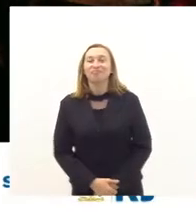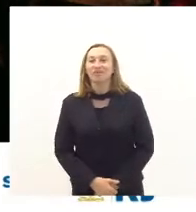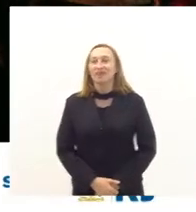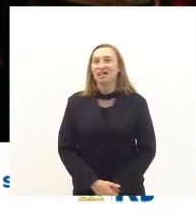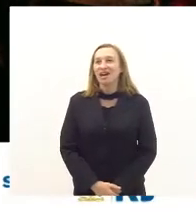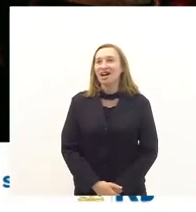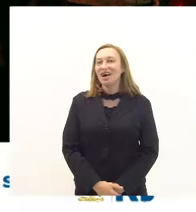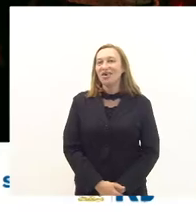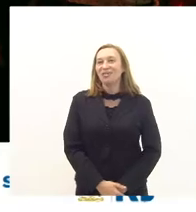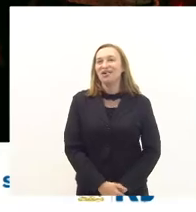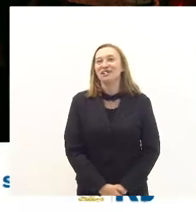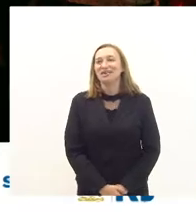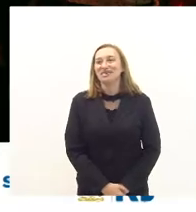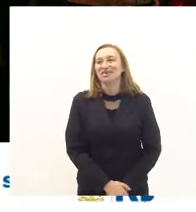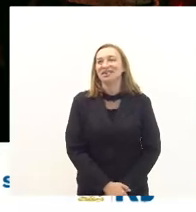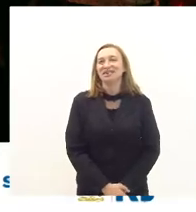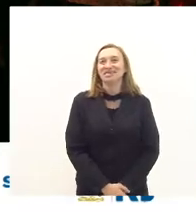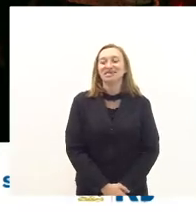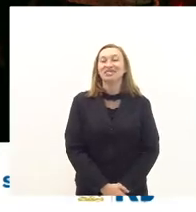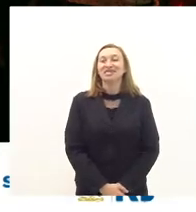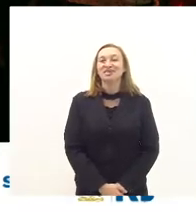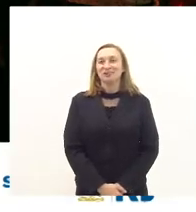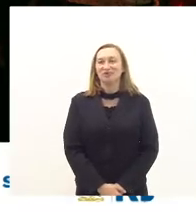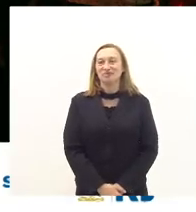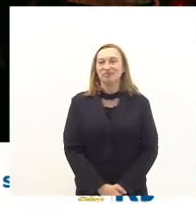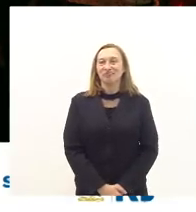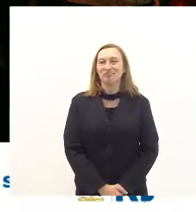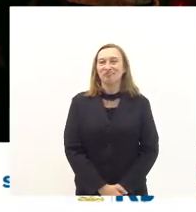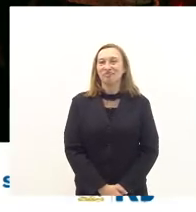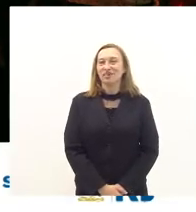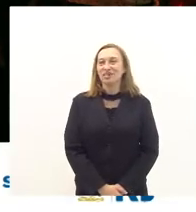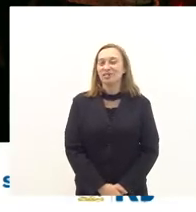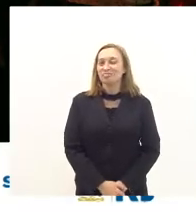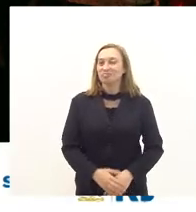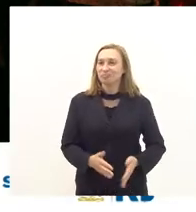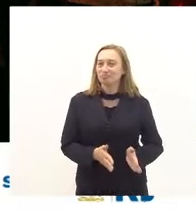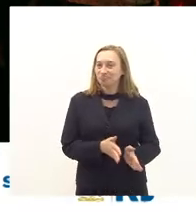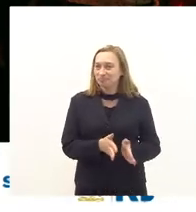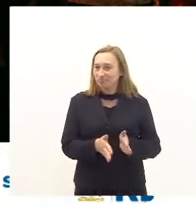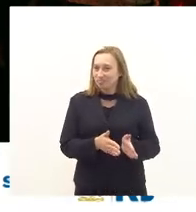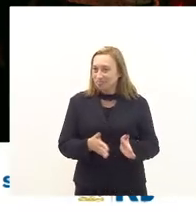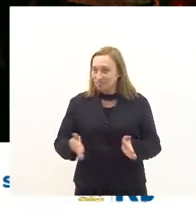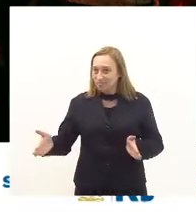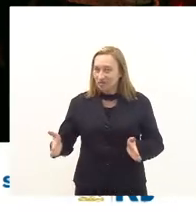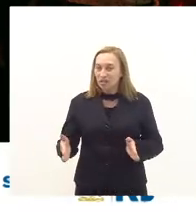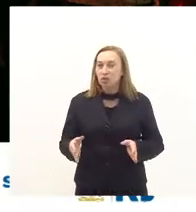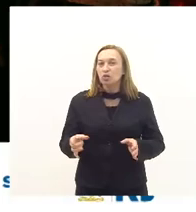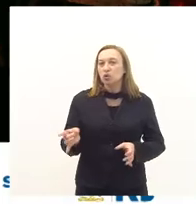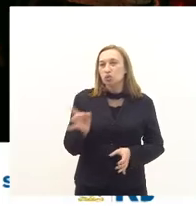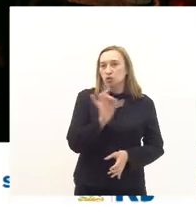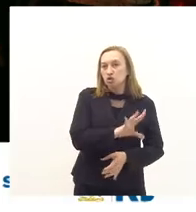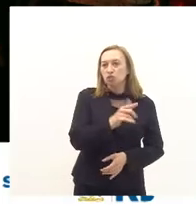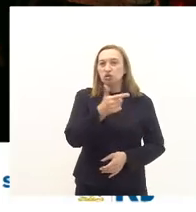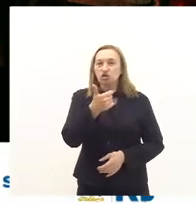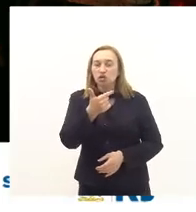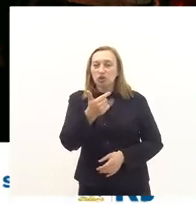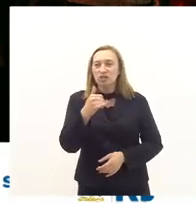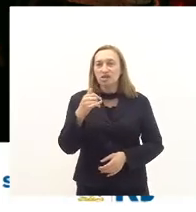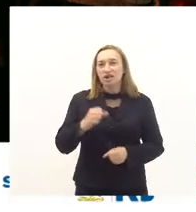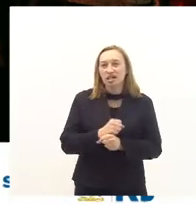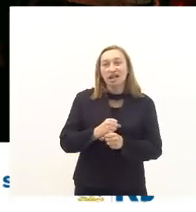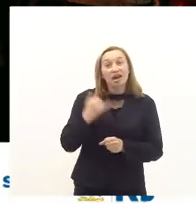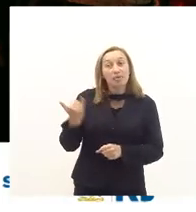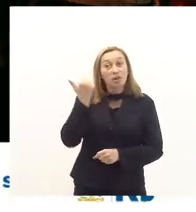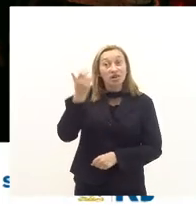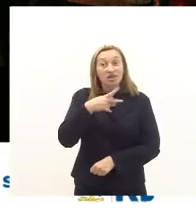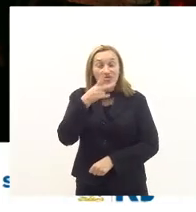não... Isso, obrigado. Gente, a gente traçou um panorama, né, do programa nos últimos 12 anos, e é muito importante dizer que